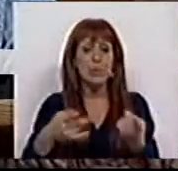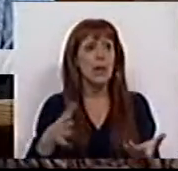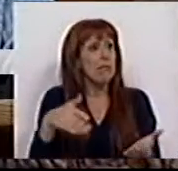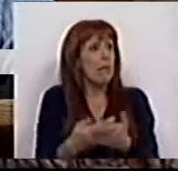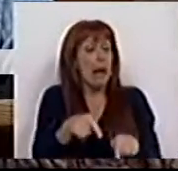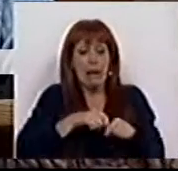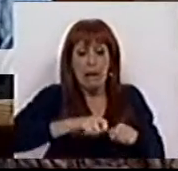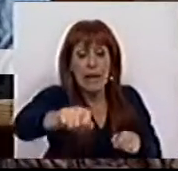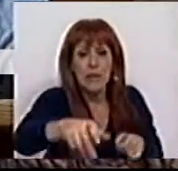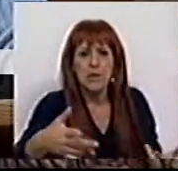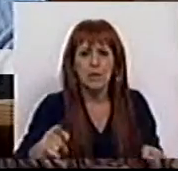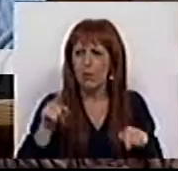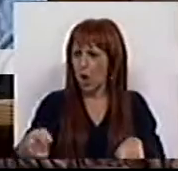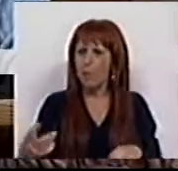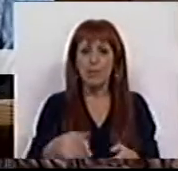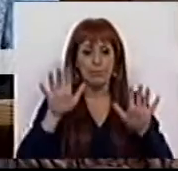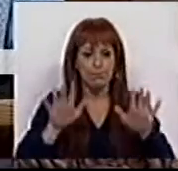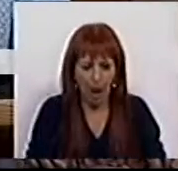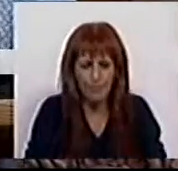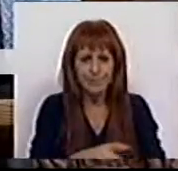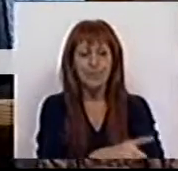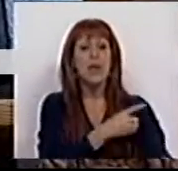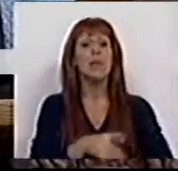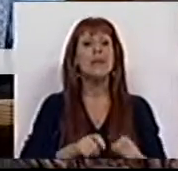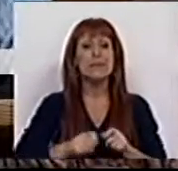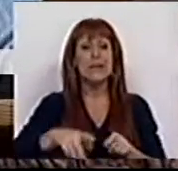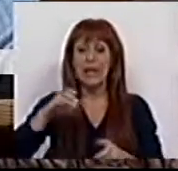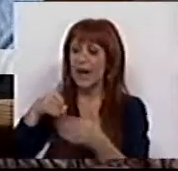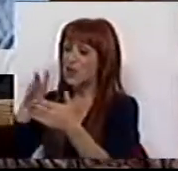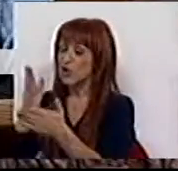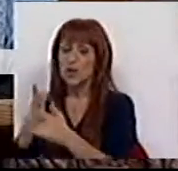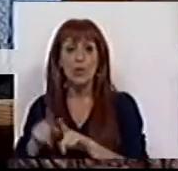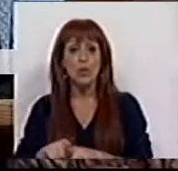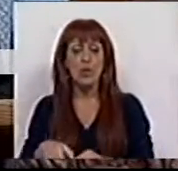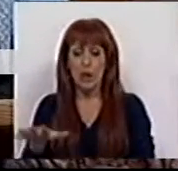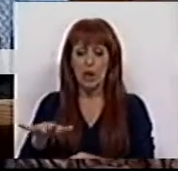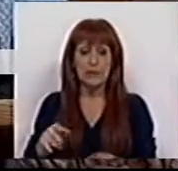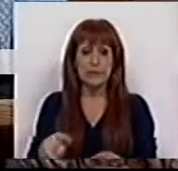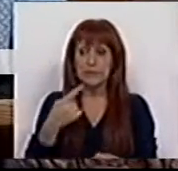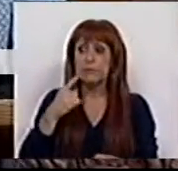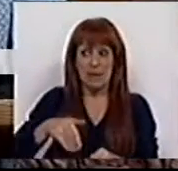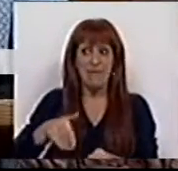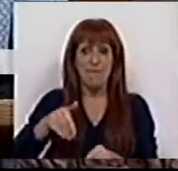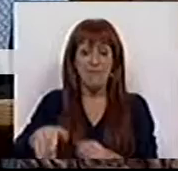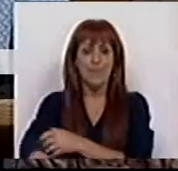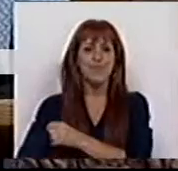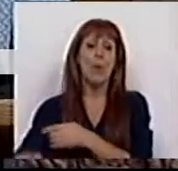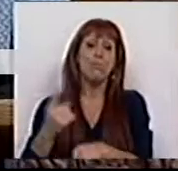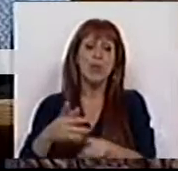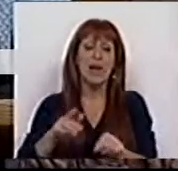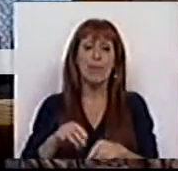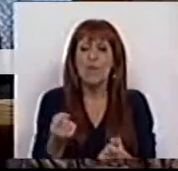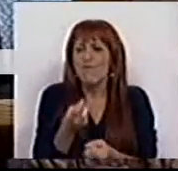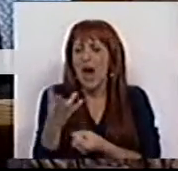servia àquela linha teve que ser imobilizado. Na linha de Cascais, o cenário repetir-se-á, uma vez que